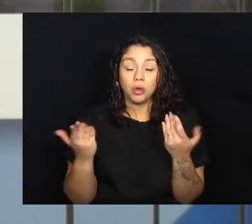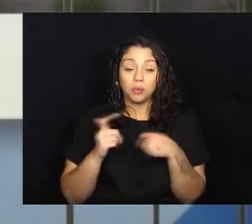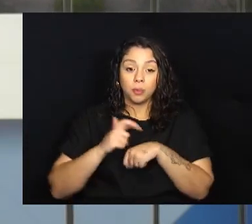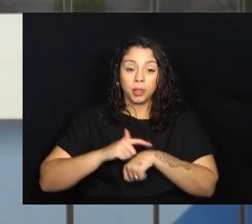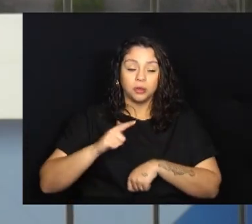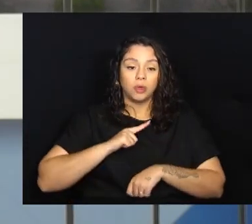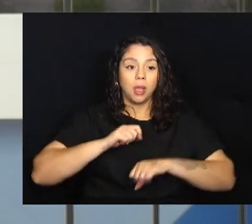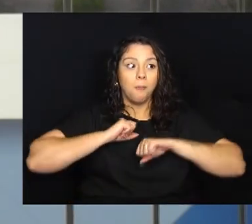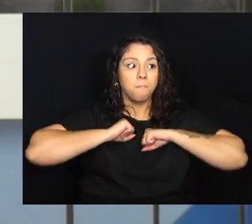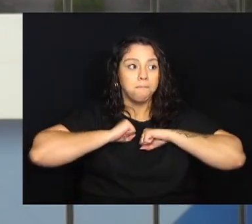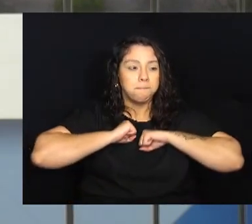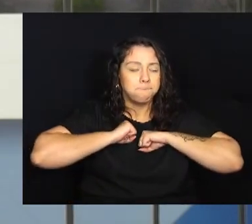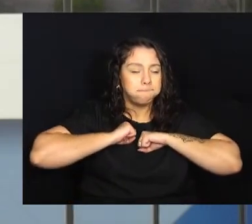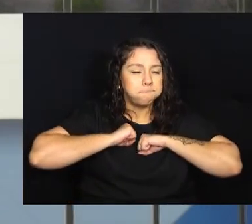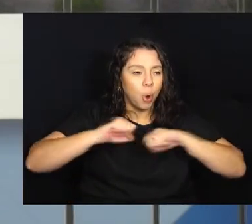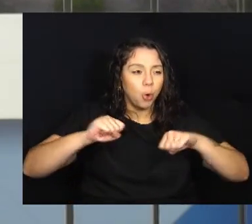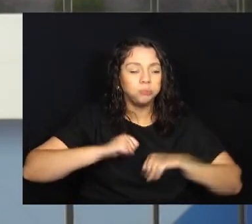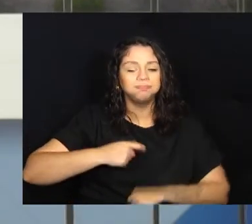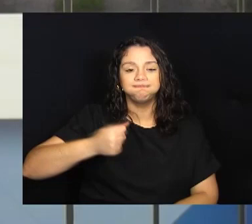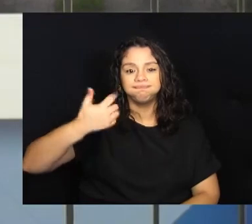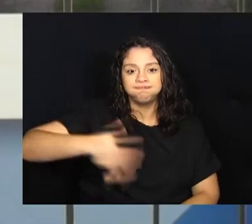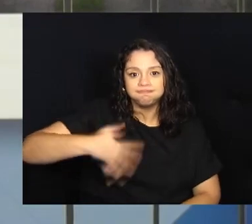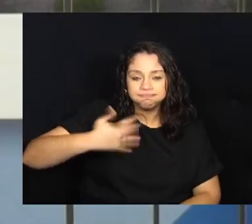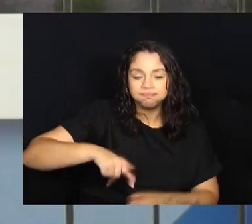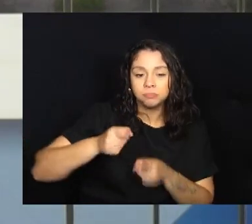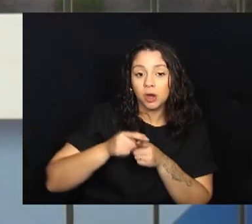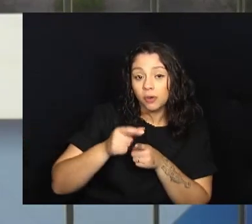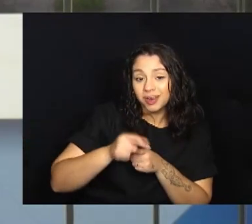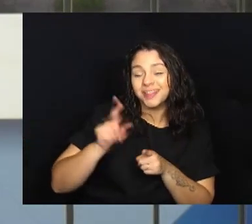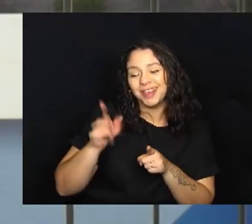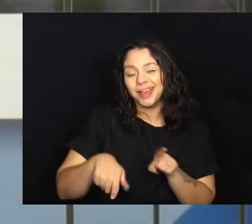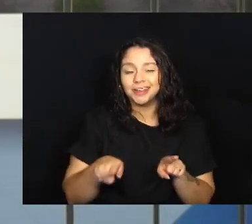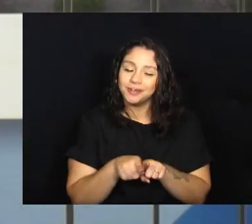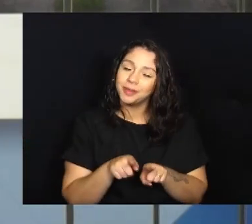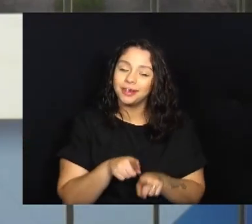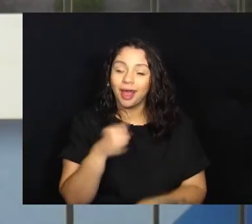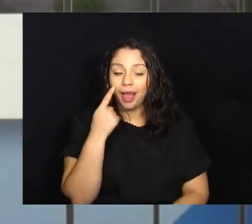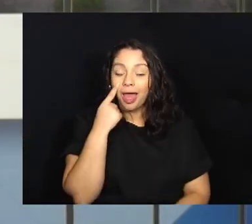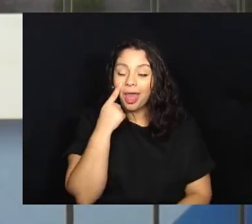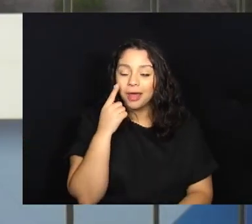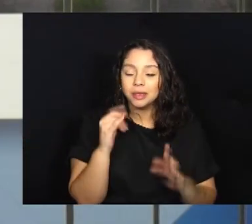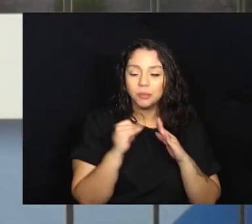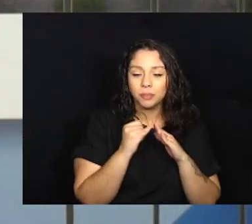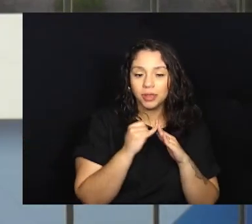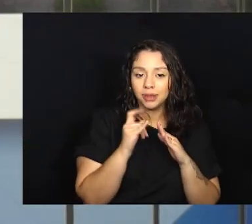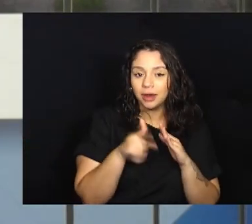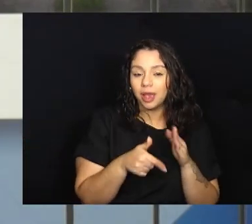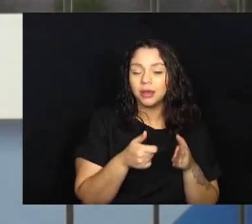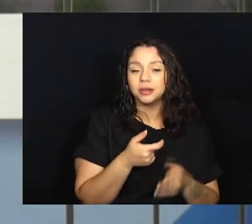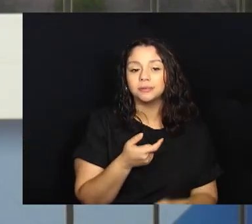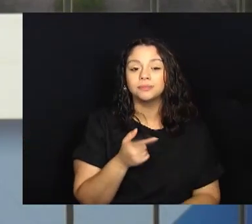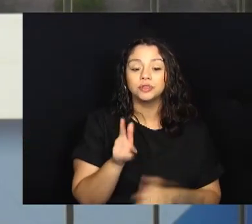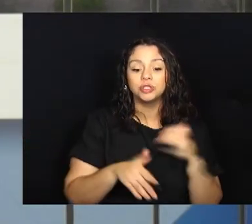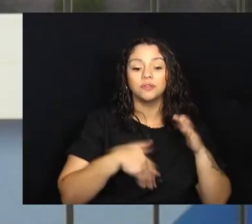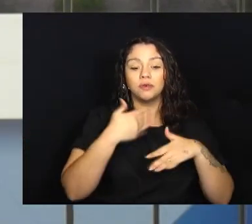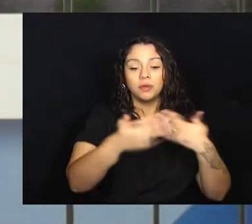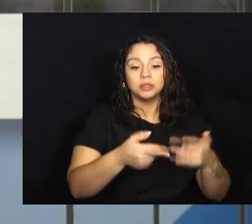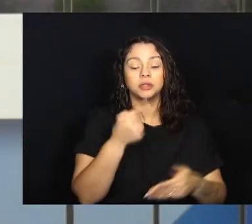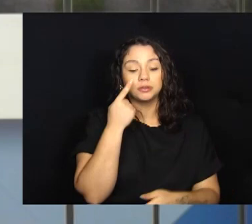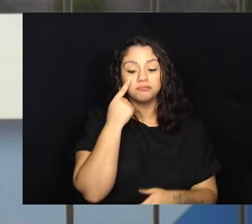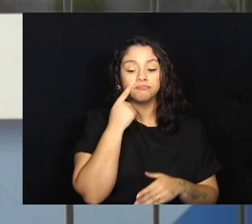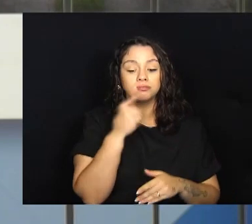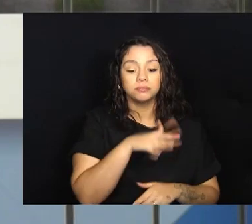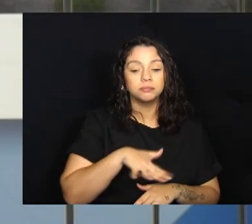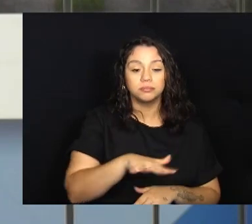boom de aluguel na cidade de Campinas, que também faz parte do processo da especulação imobiliária, do avanço da especulação imobiliária na